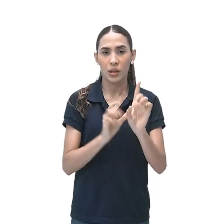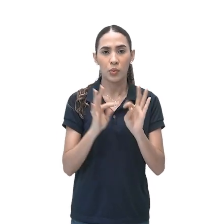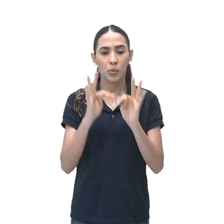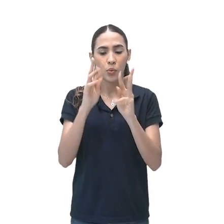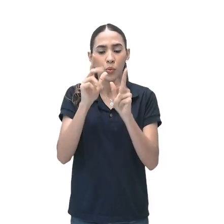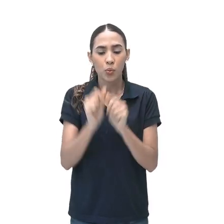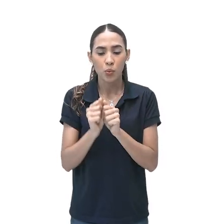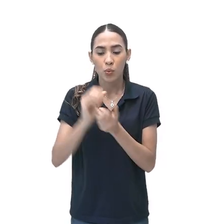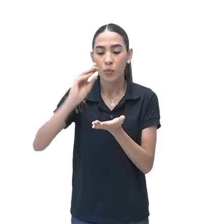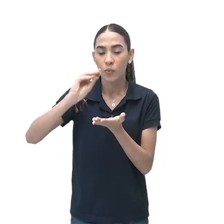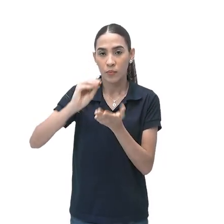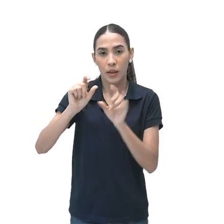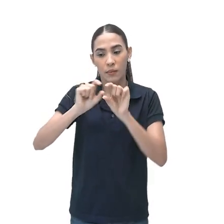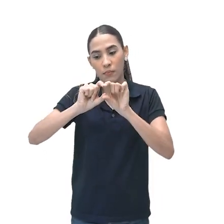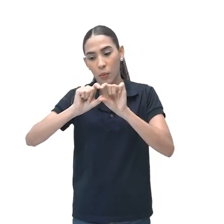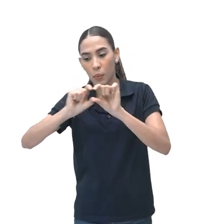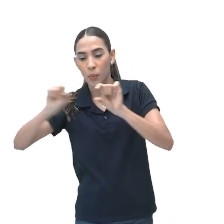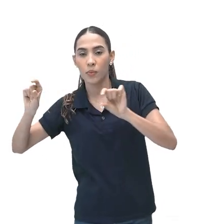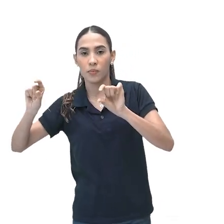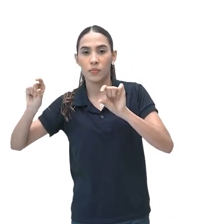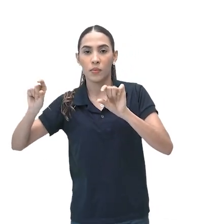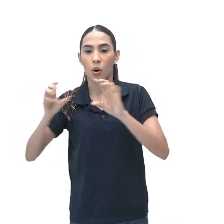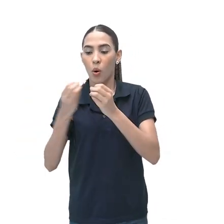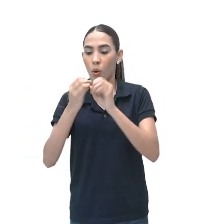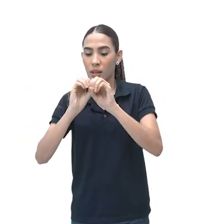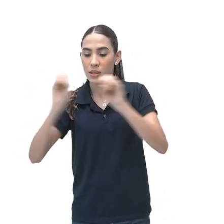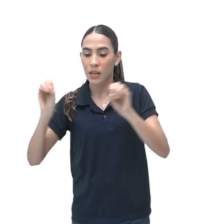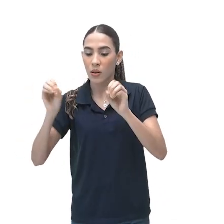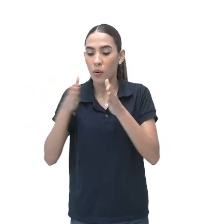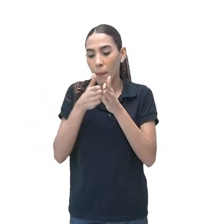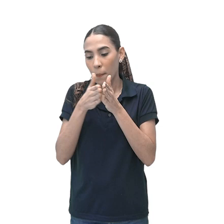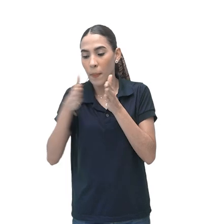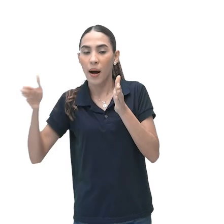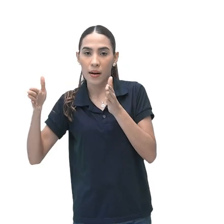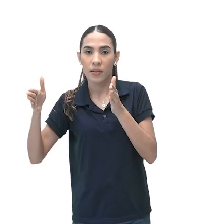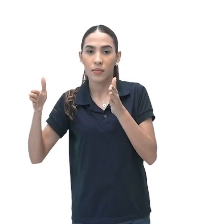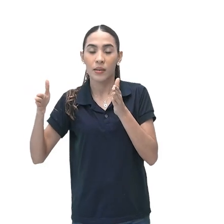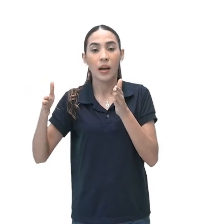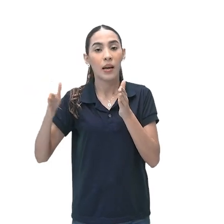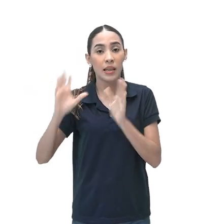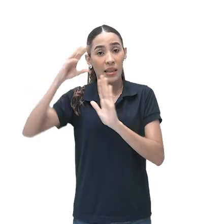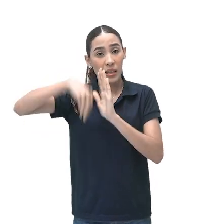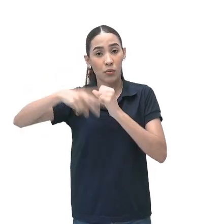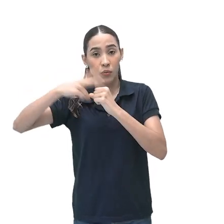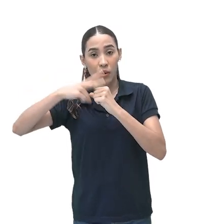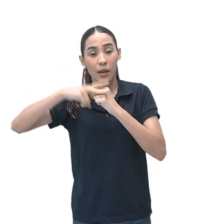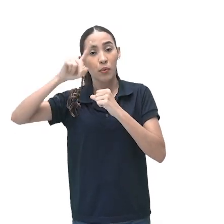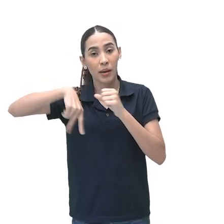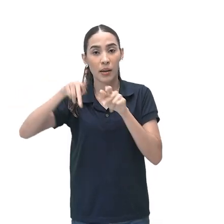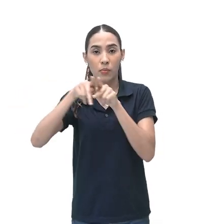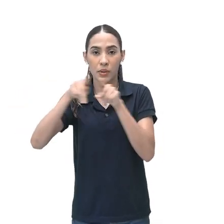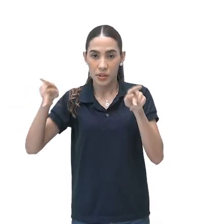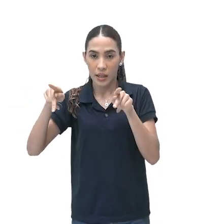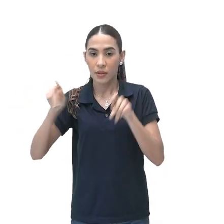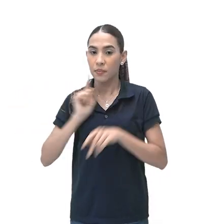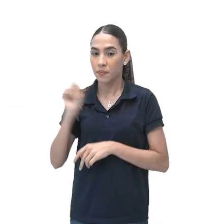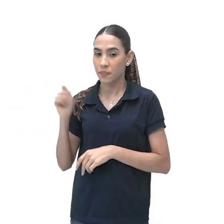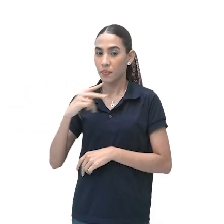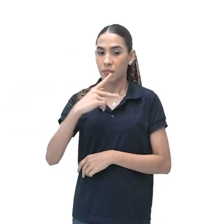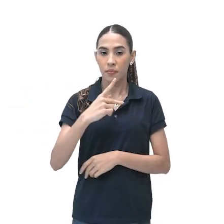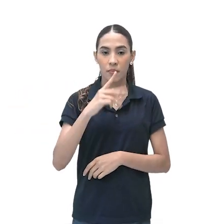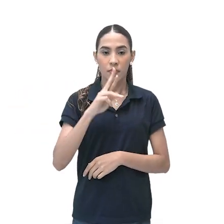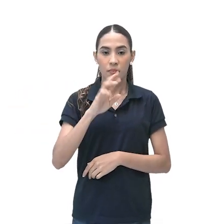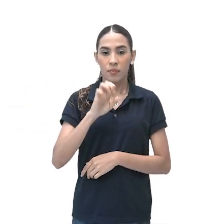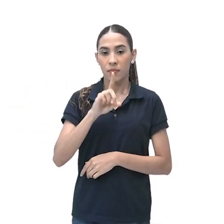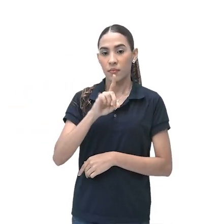que sobra, todo o restante da oração, incluindo o verbo, é o nosso predicado. Então, observem que